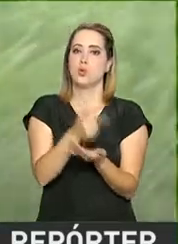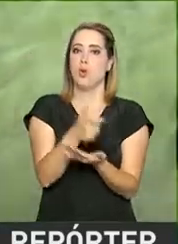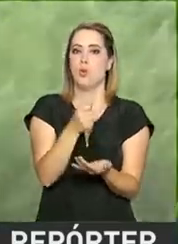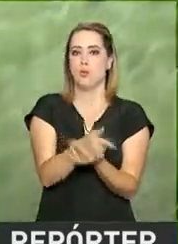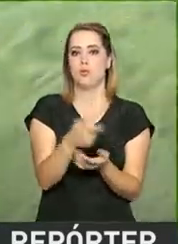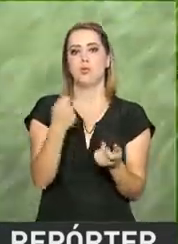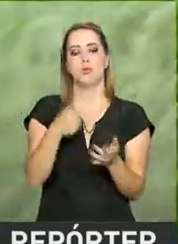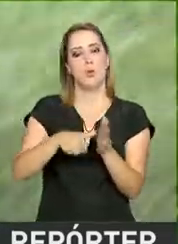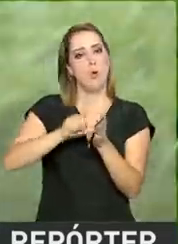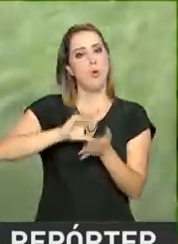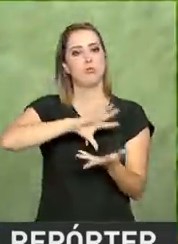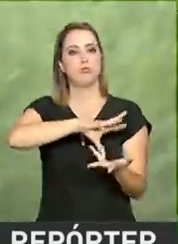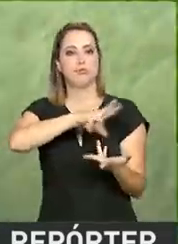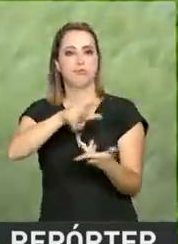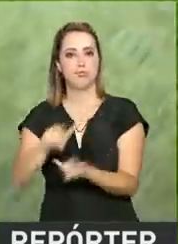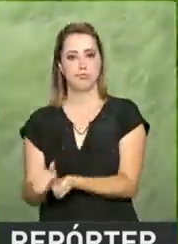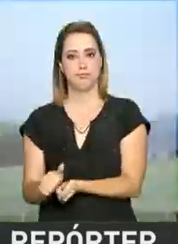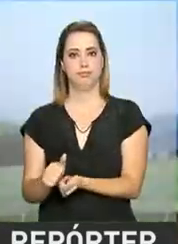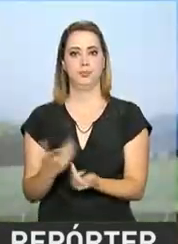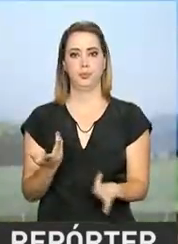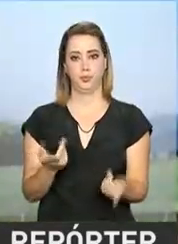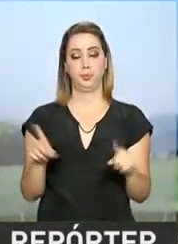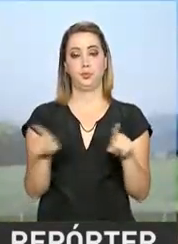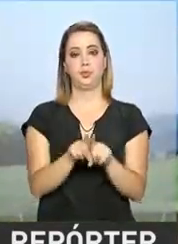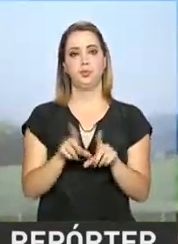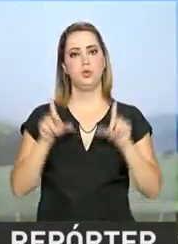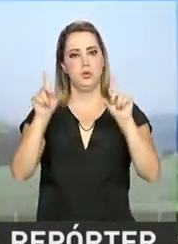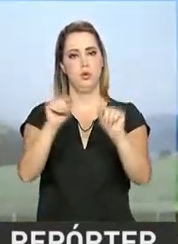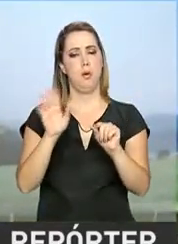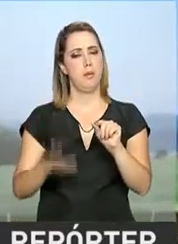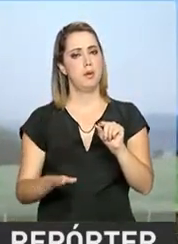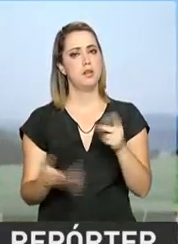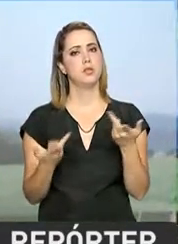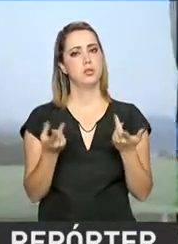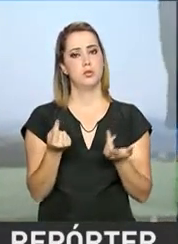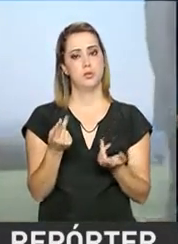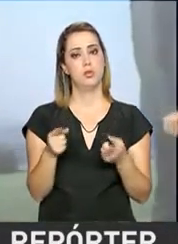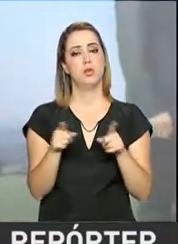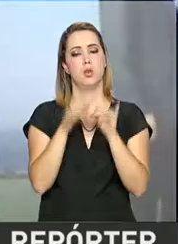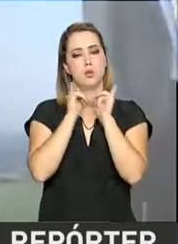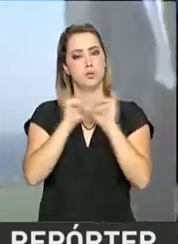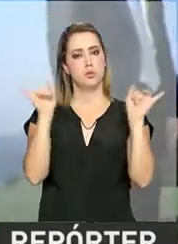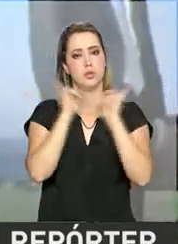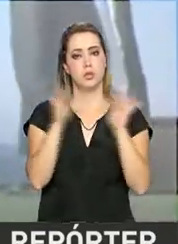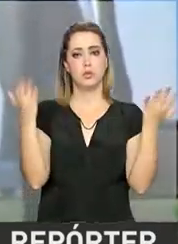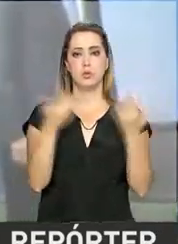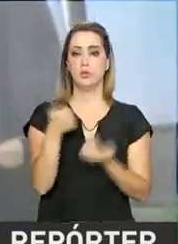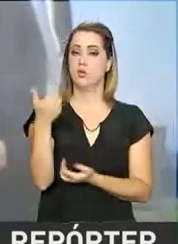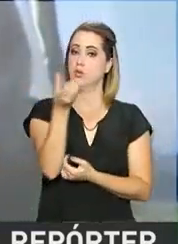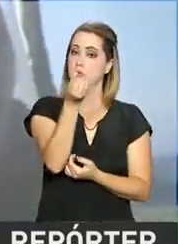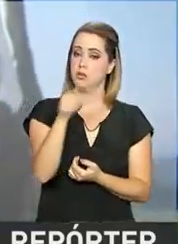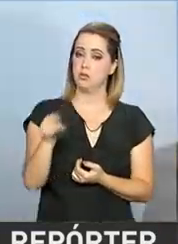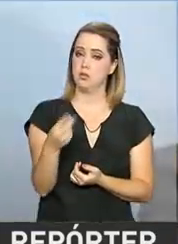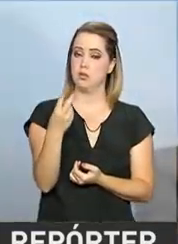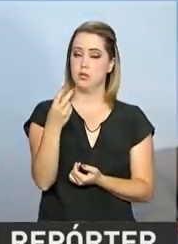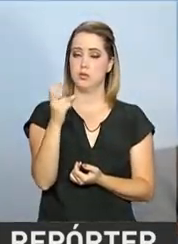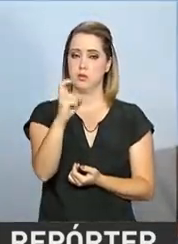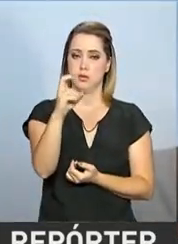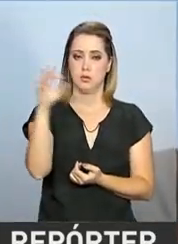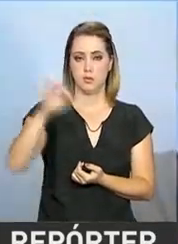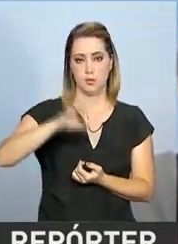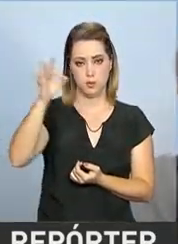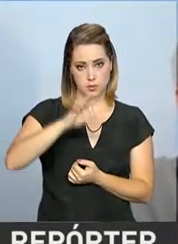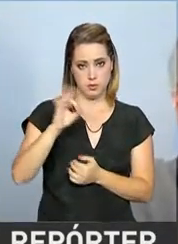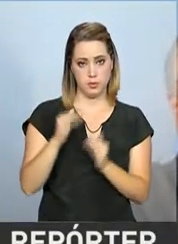uma forma de baratear os custos. Os recursos anunciados hoje são 16,5% maiores que os liberados no